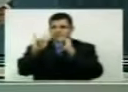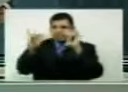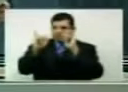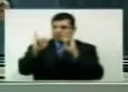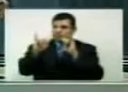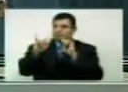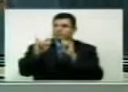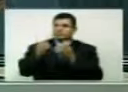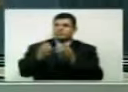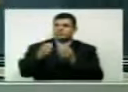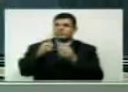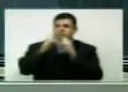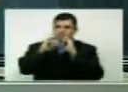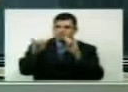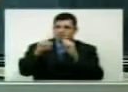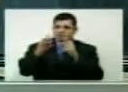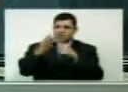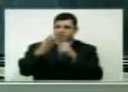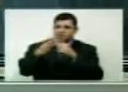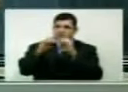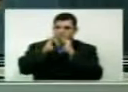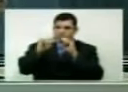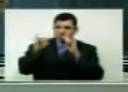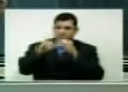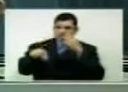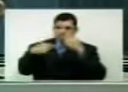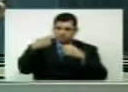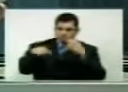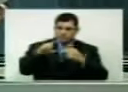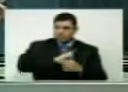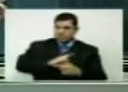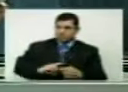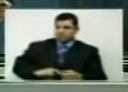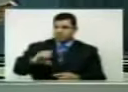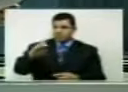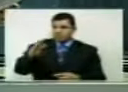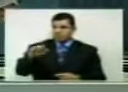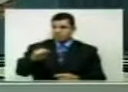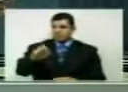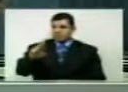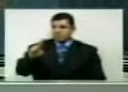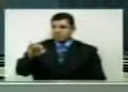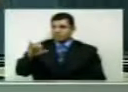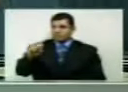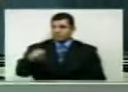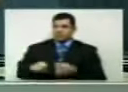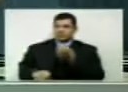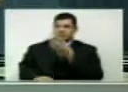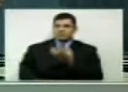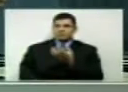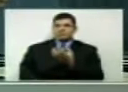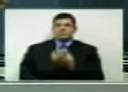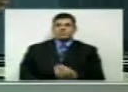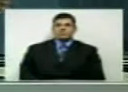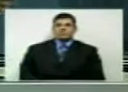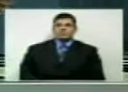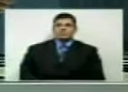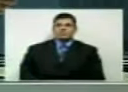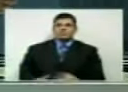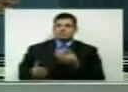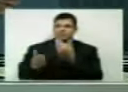informação, uma das três informações do discurso do deputado Chico Preto, do deputado Ricardo Nicolau, que